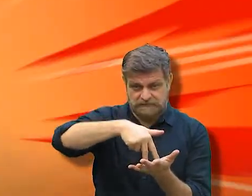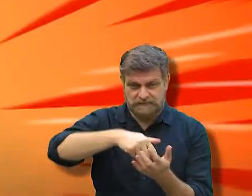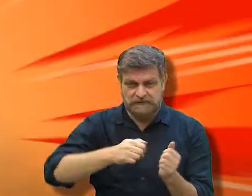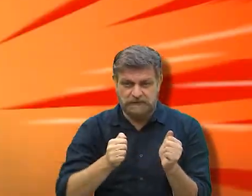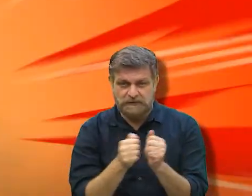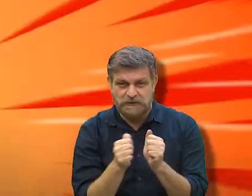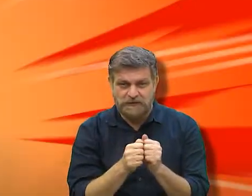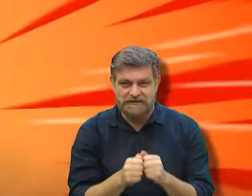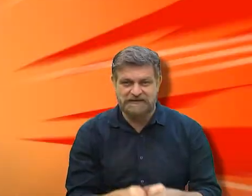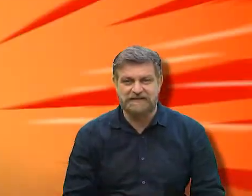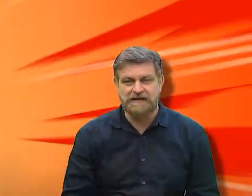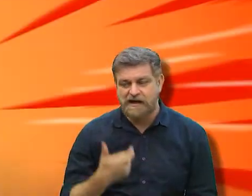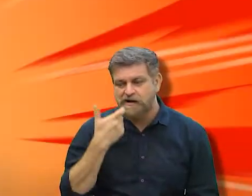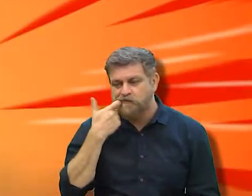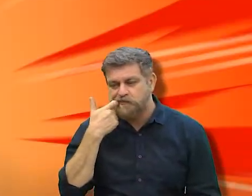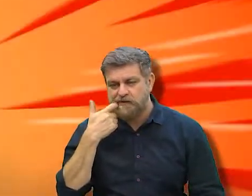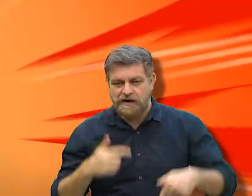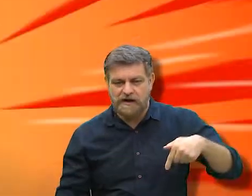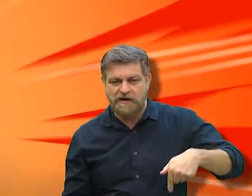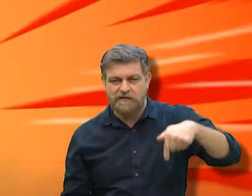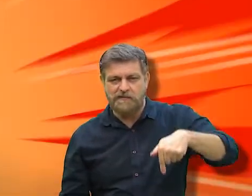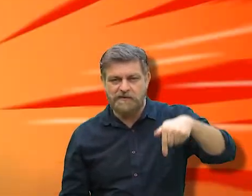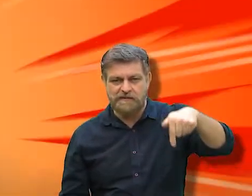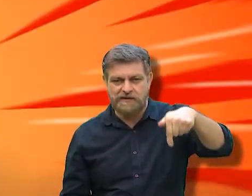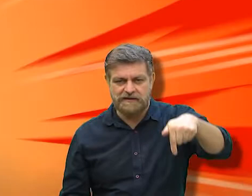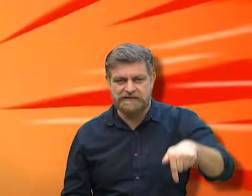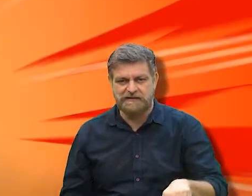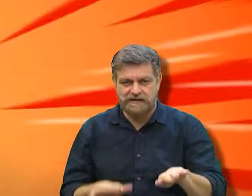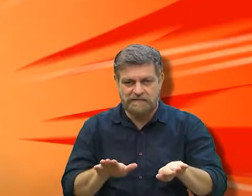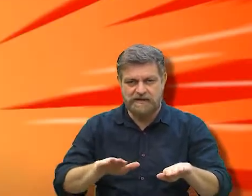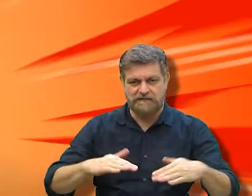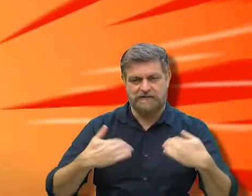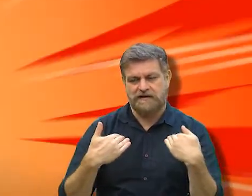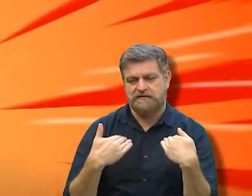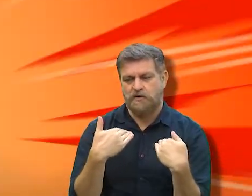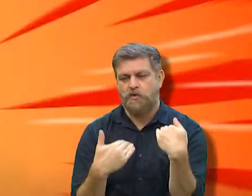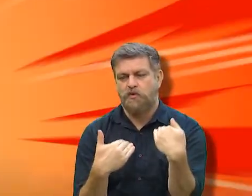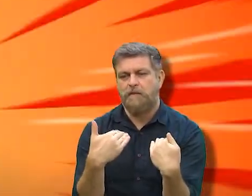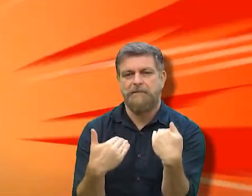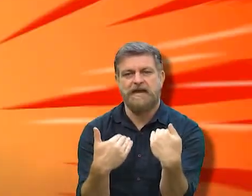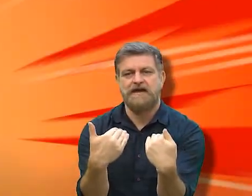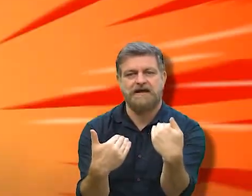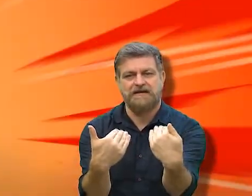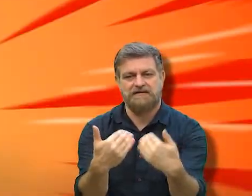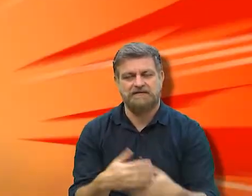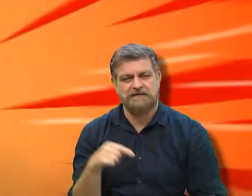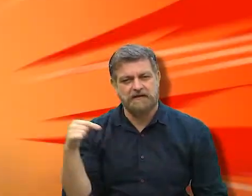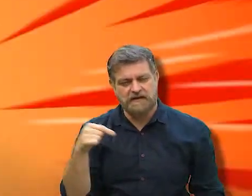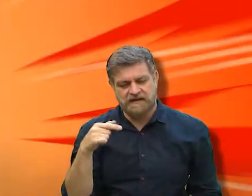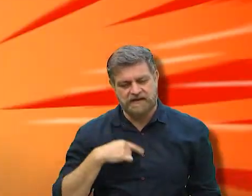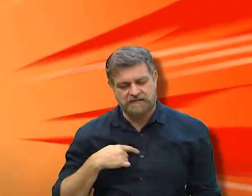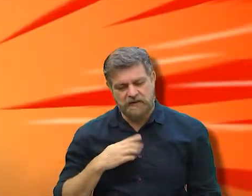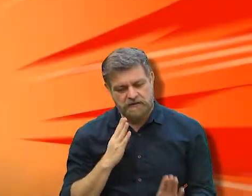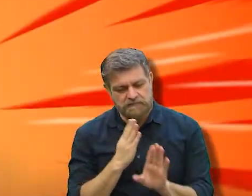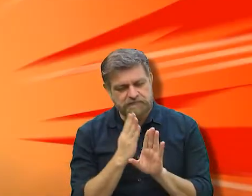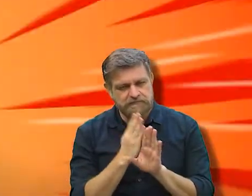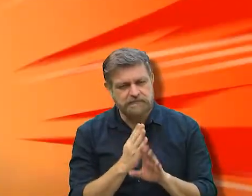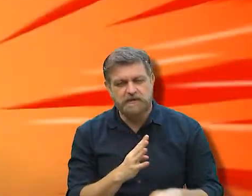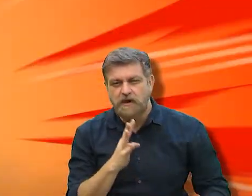descobrir em meio a Saci, Boitatá, Curupiras,